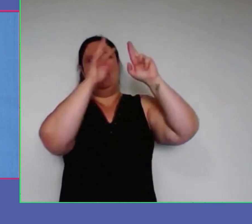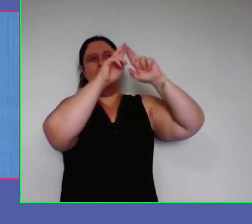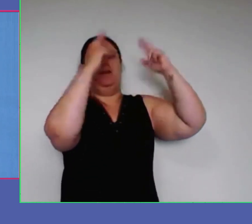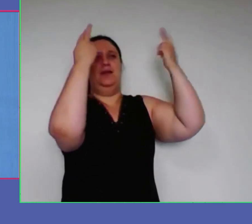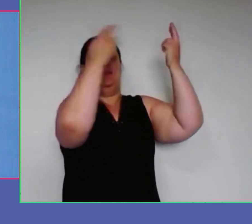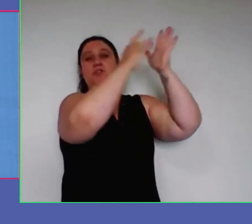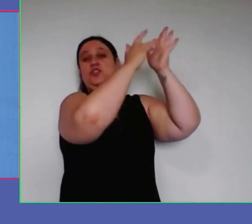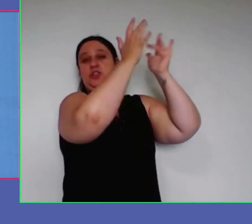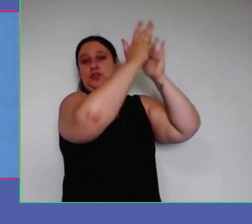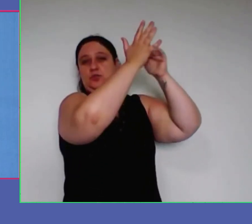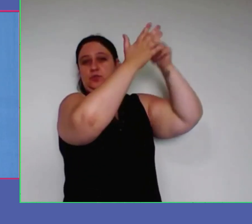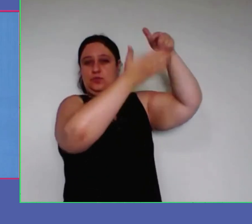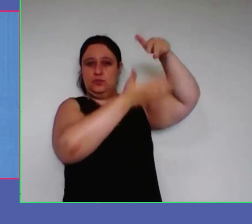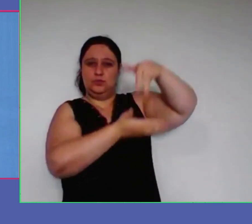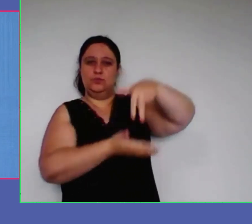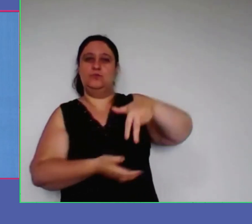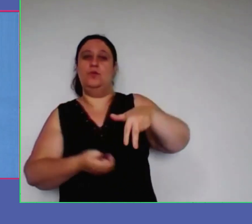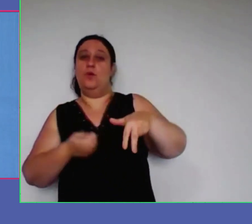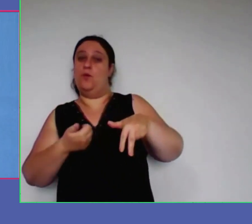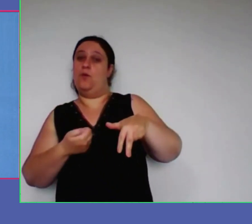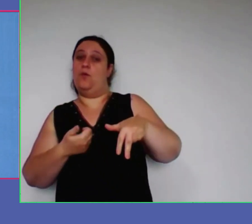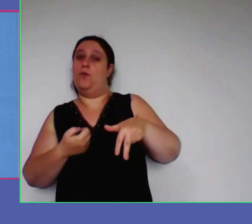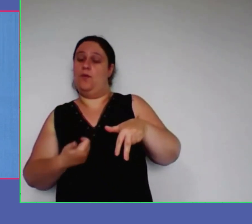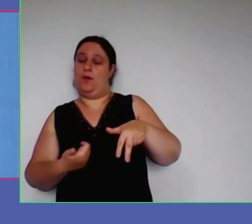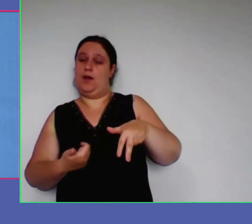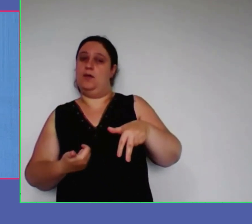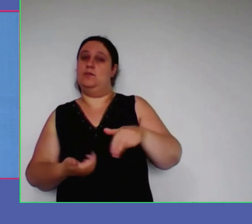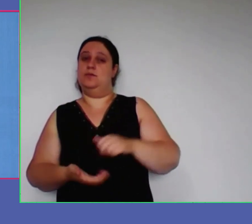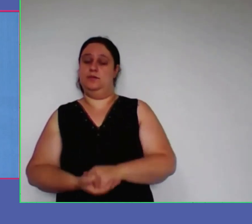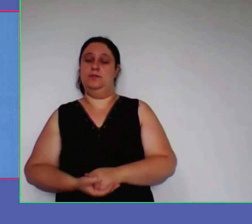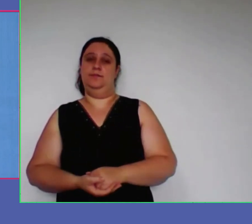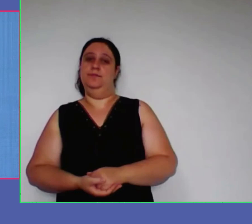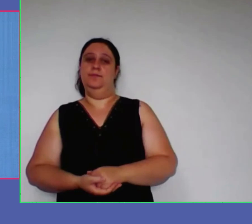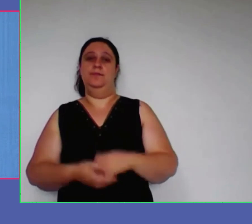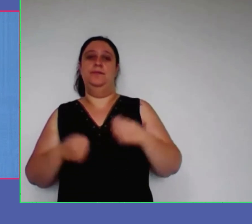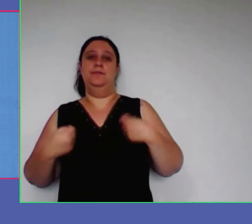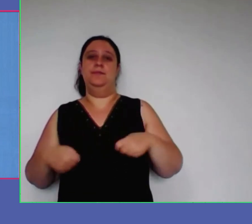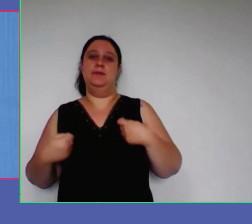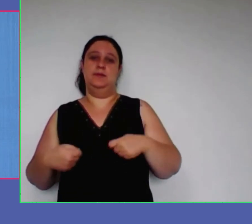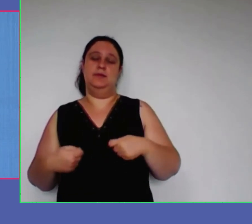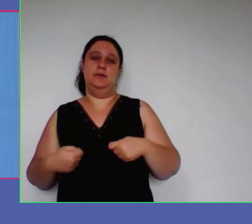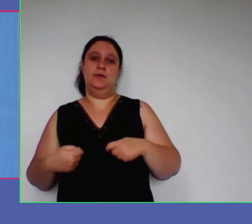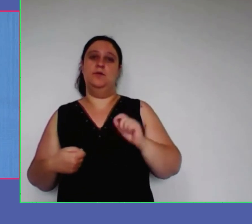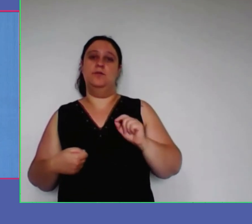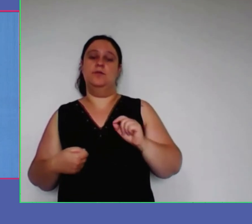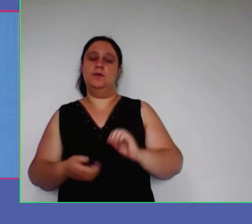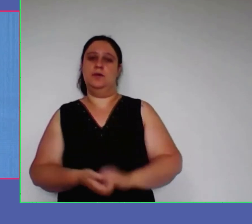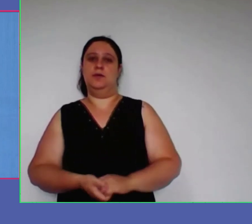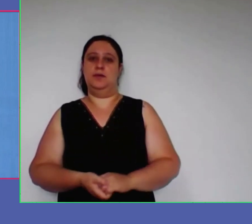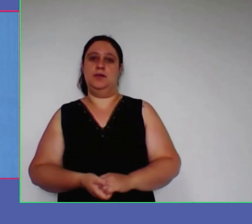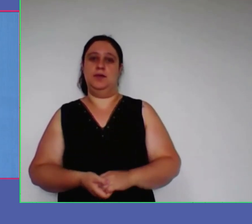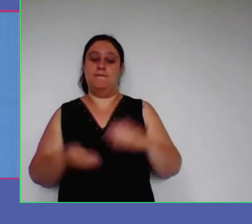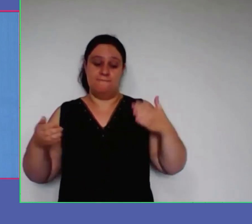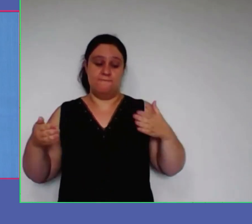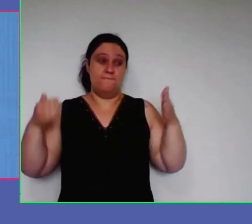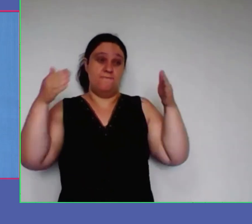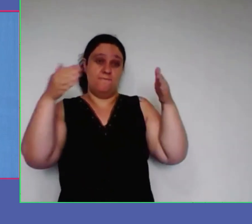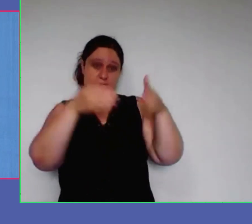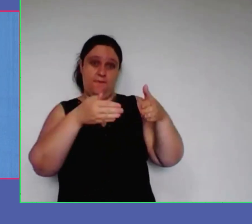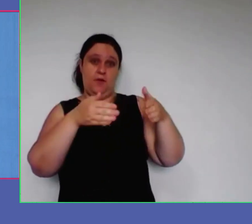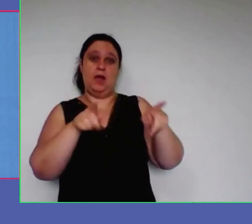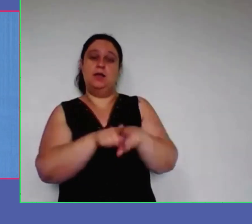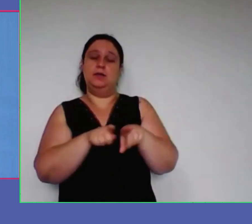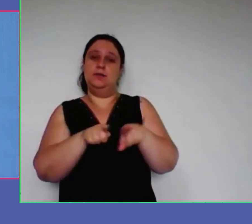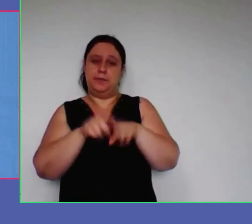iminente e nós precisamos nos dedicar para isso. Também, como nosso